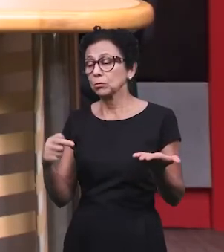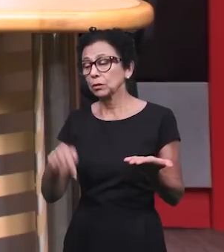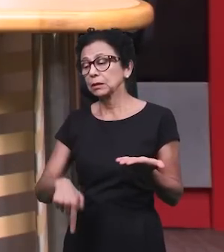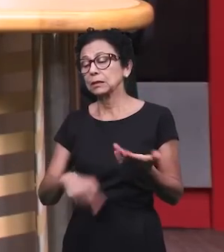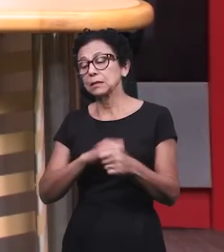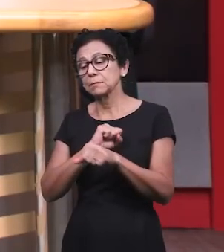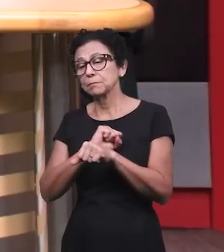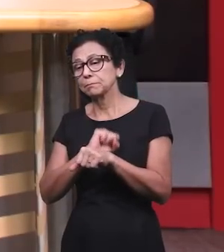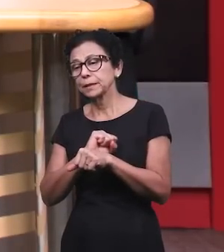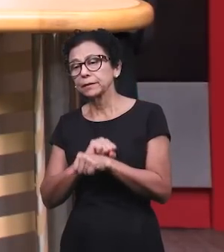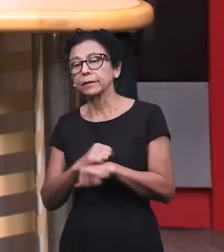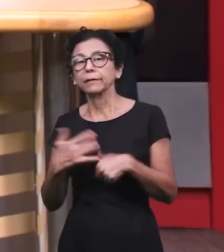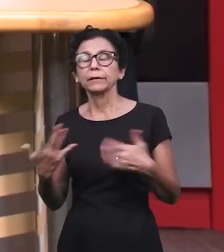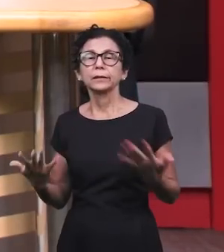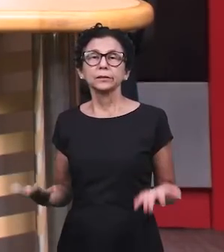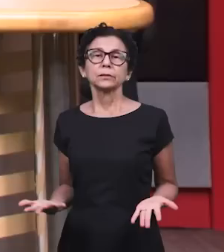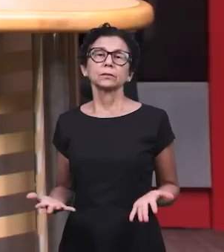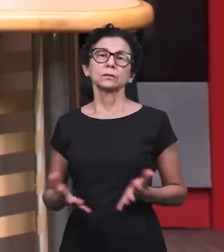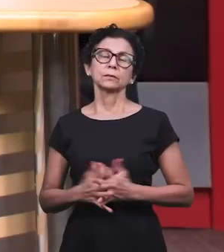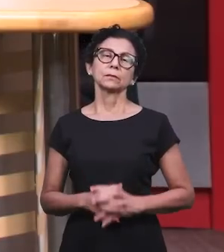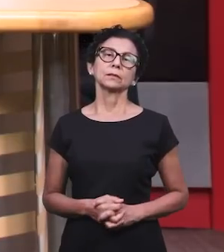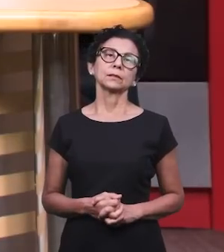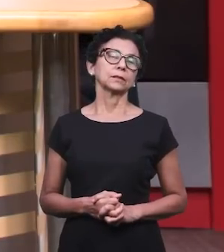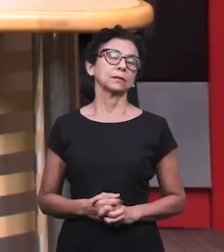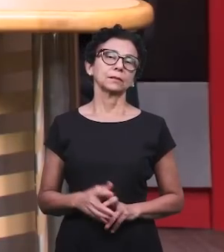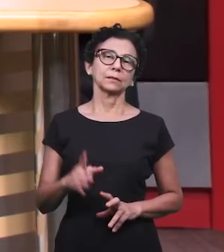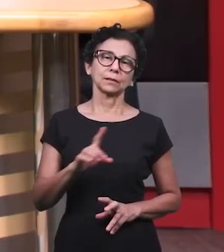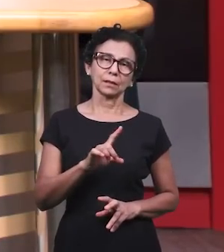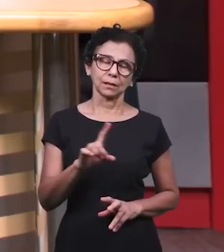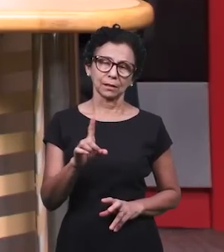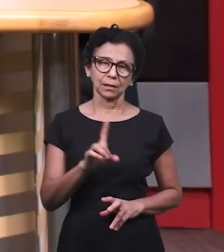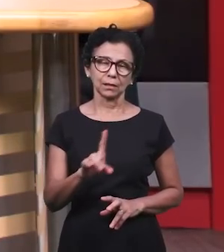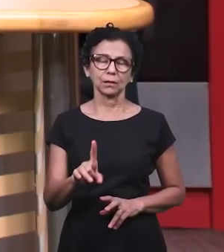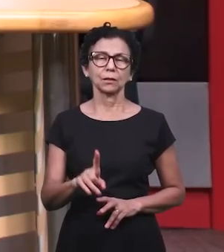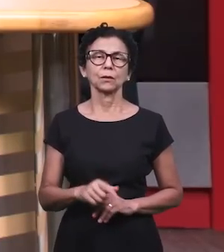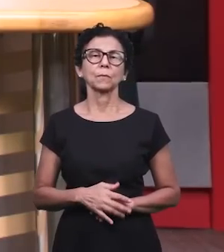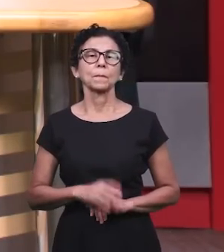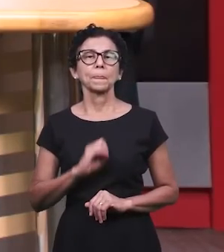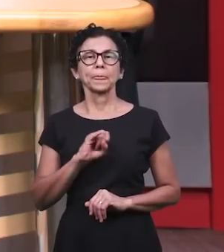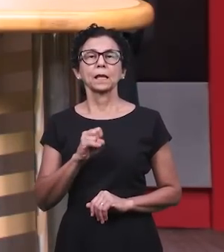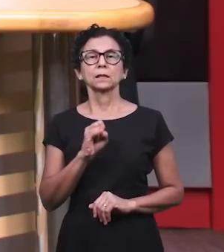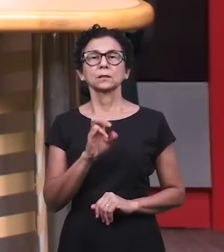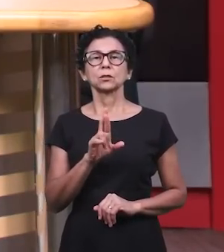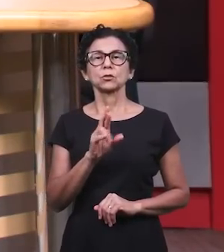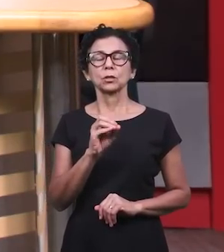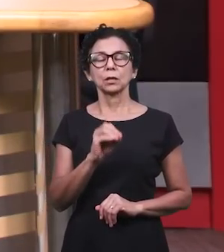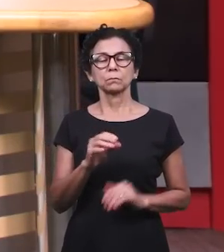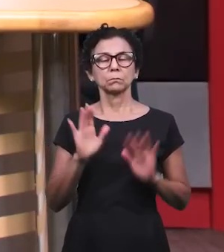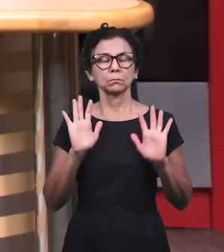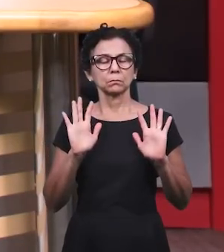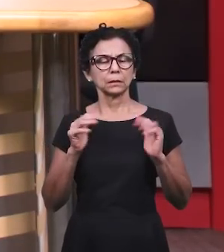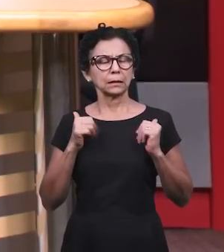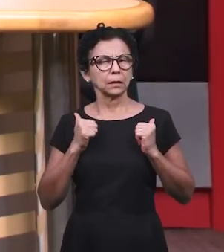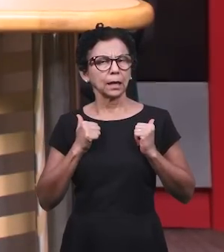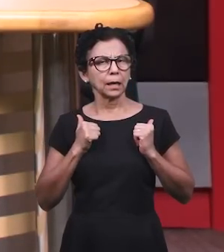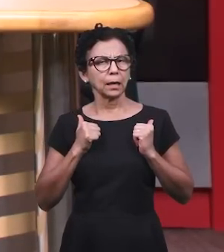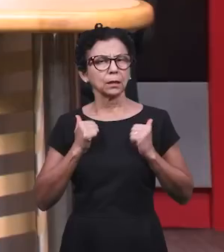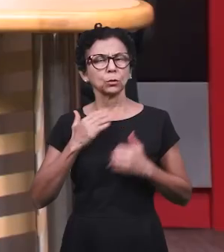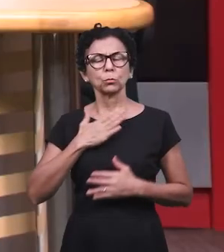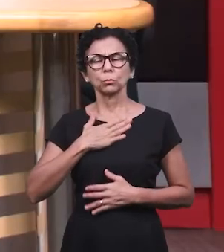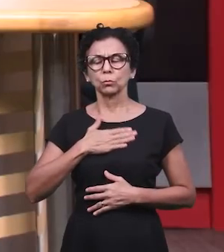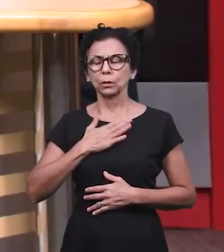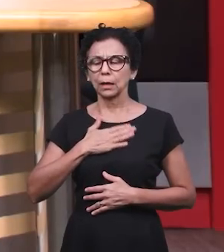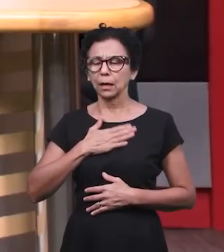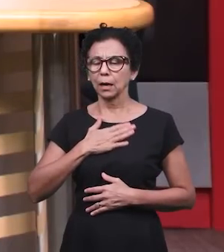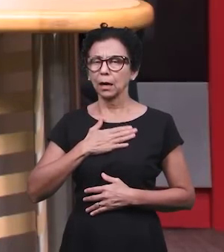ele se manteve ali aos pés do Senhor, e quem deu a palavra de desânimo foi